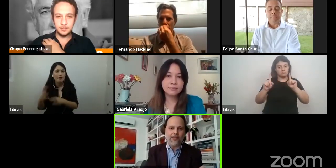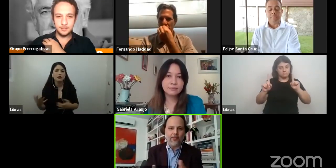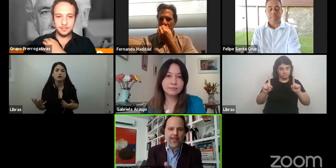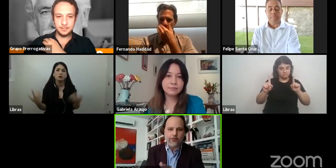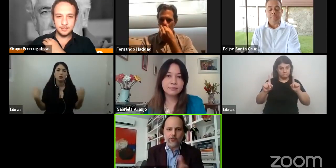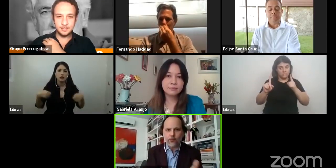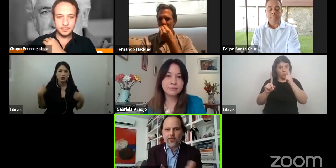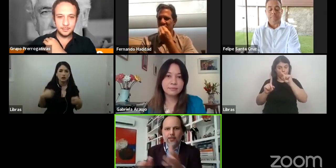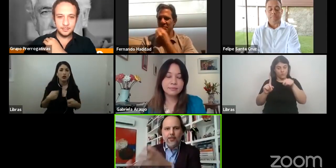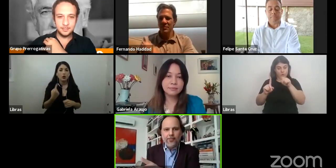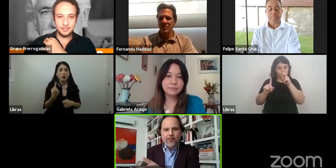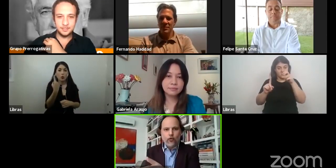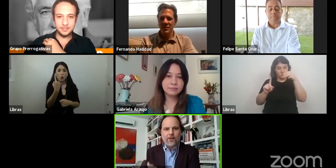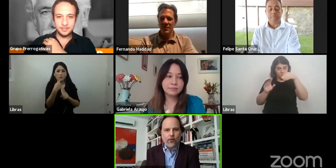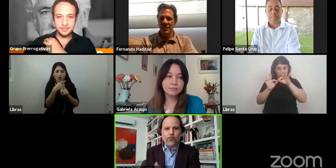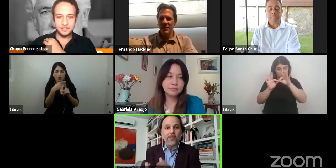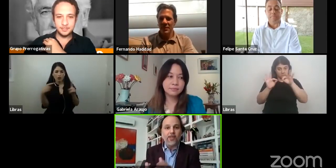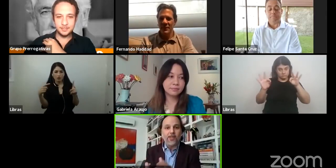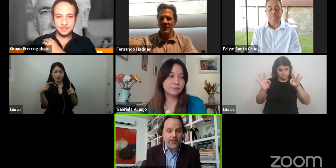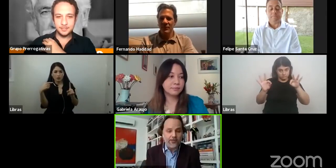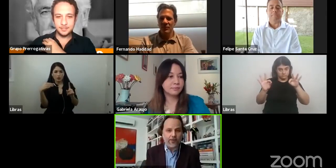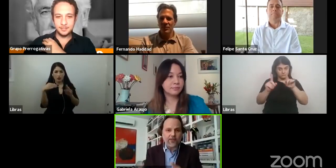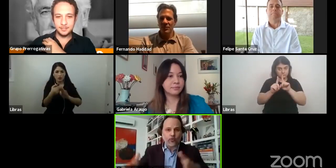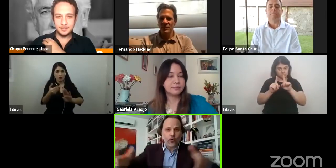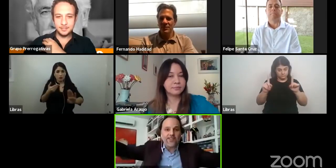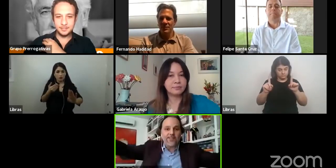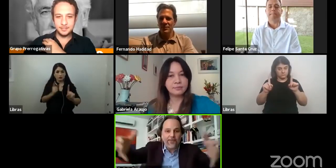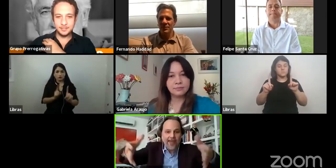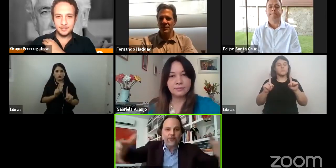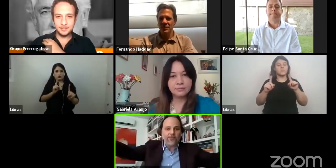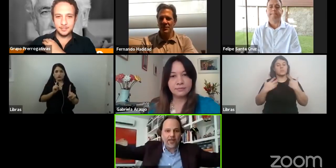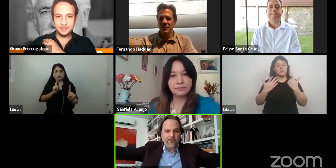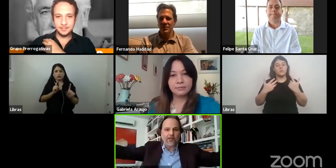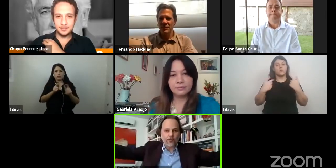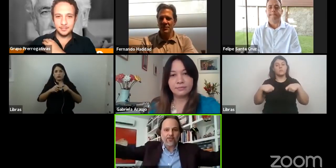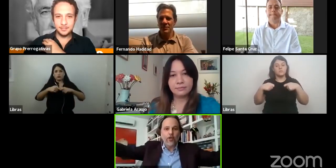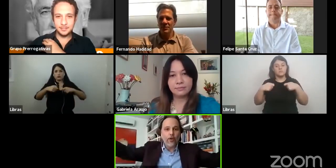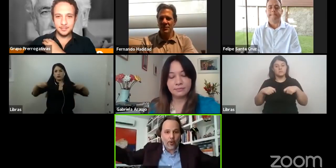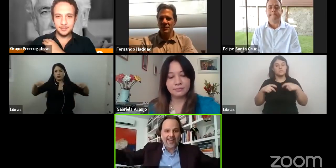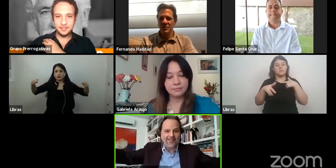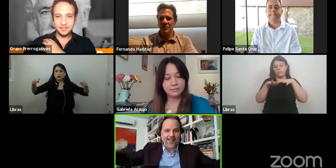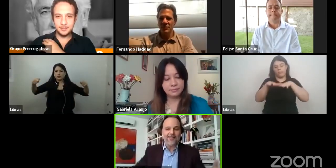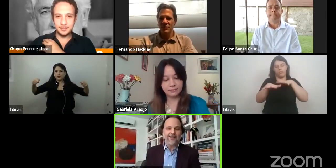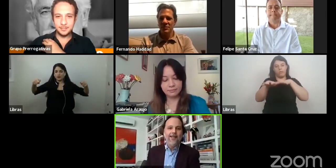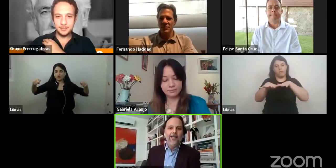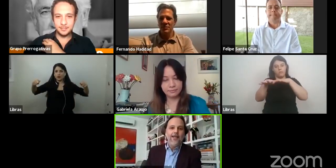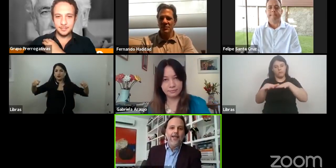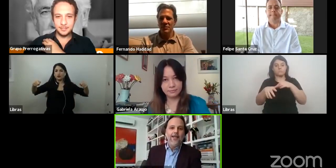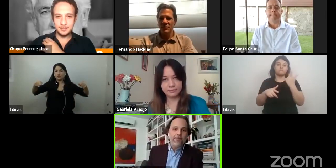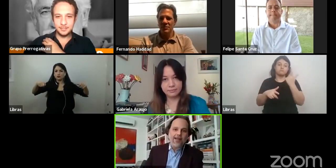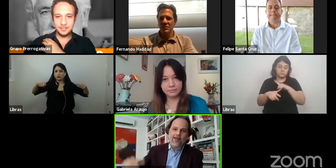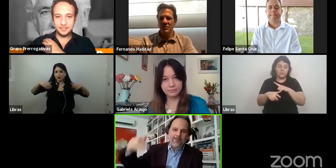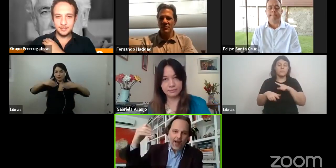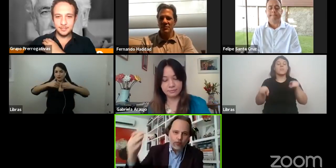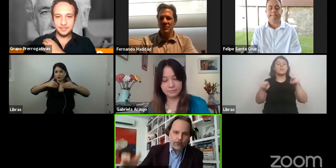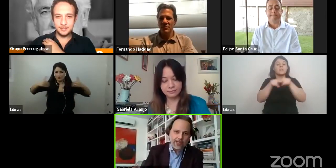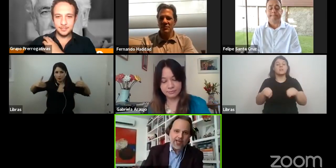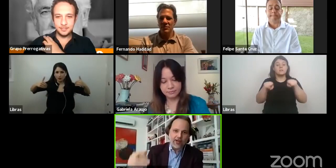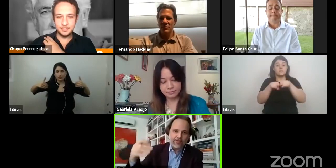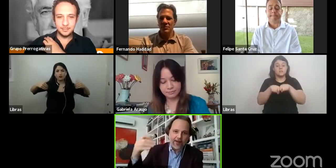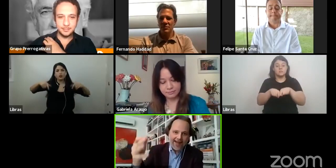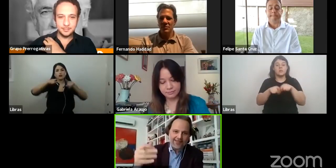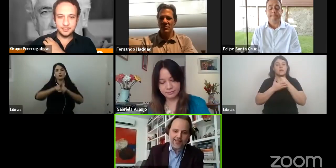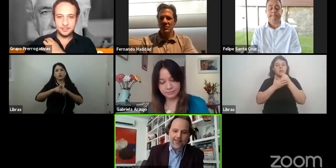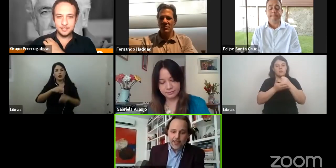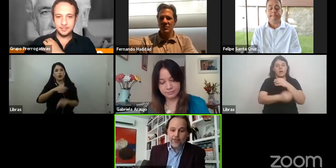mínimo de 1,5 metros de uma pessoa para outra, o que é possível, esses cordões são feitos em manifestações organizadas, e também levar álcool